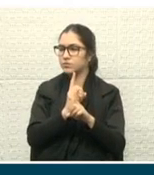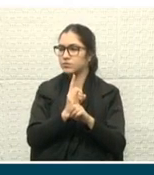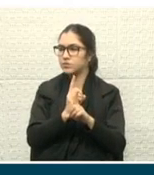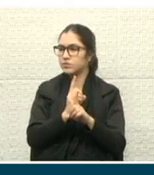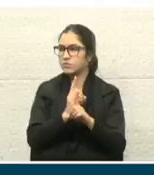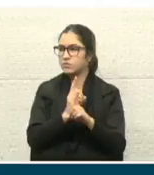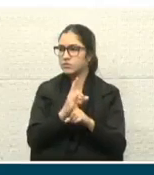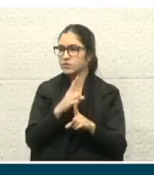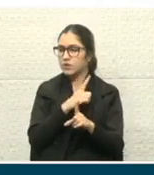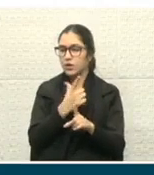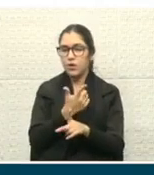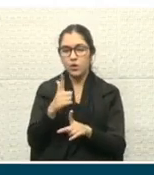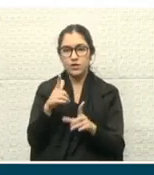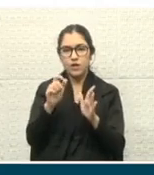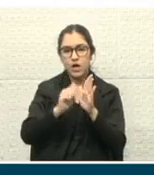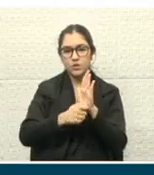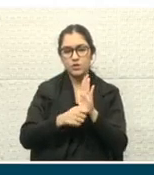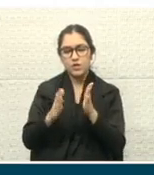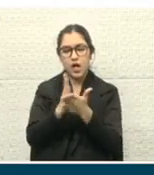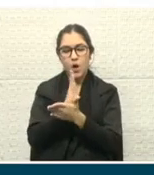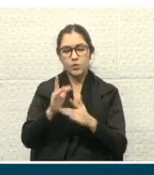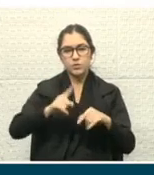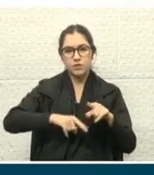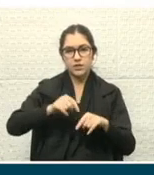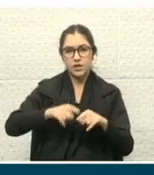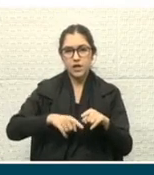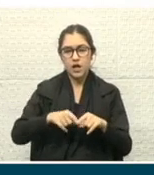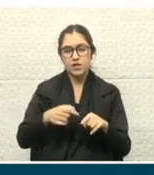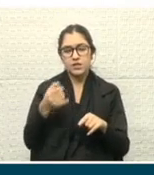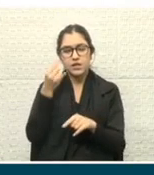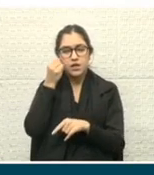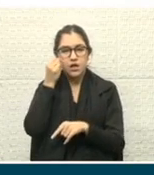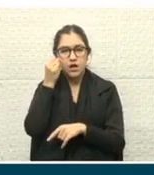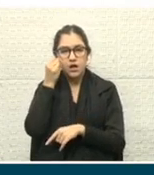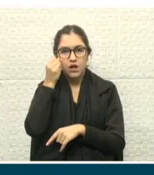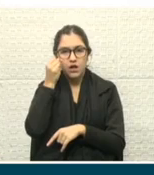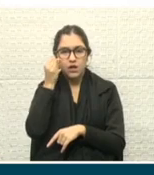essa outra notação em alguns materiais para evitar